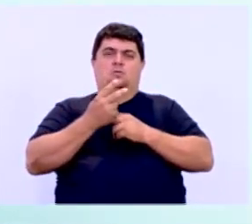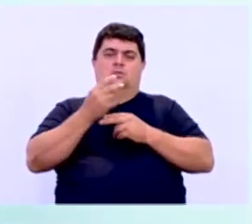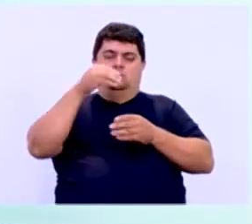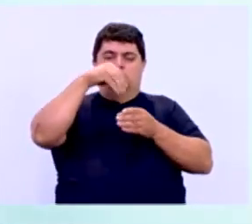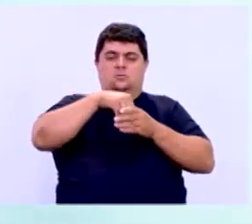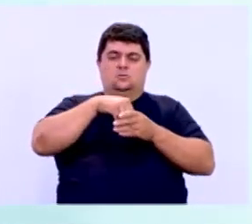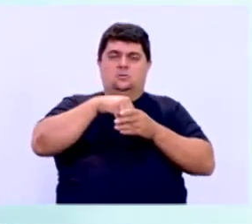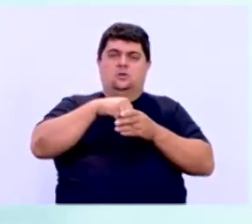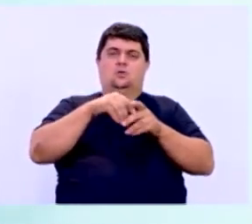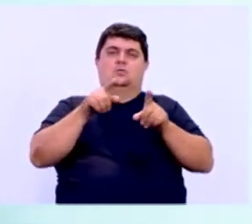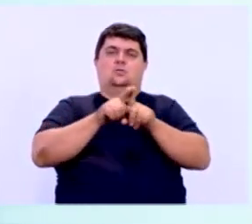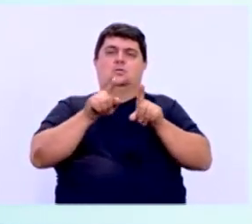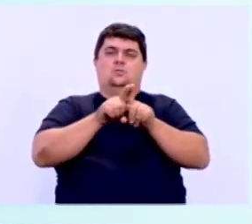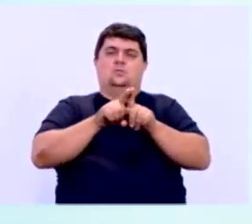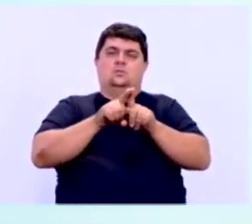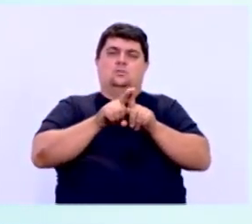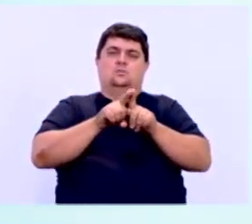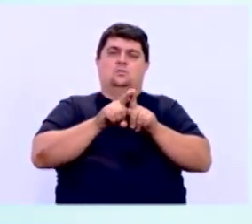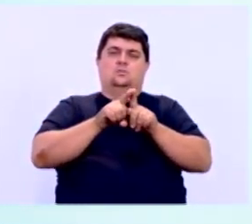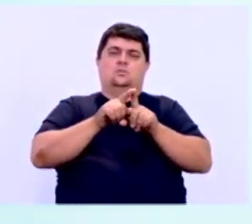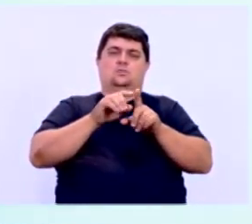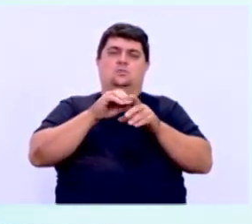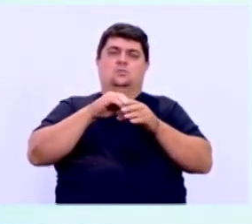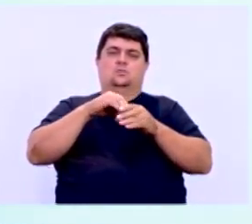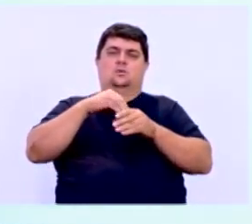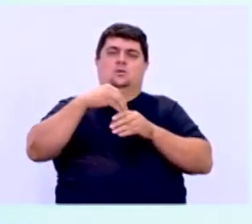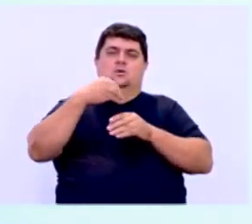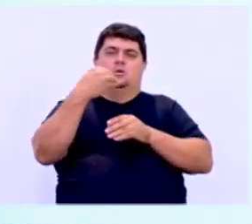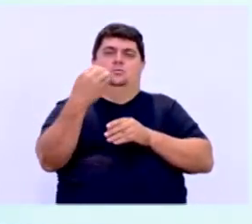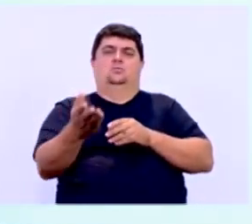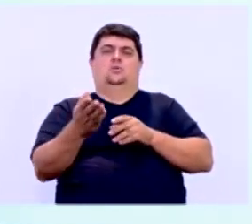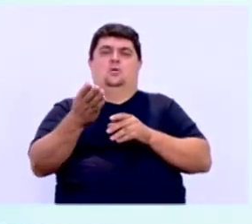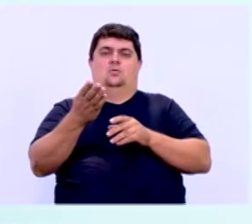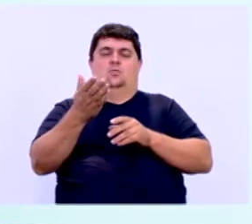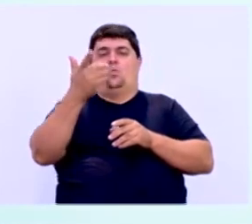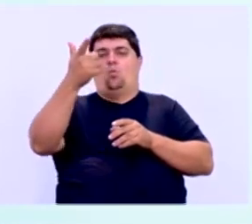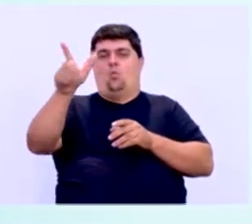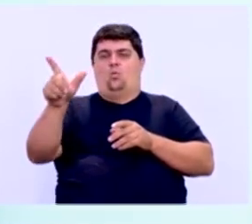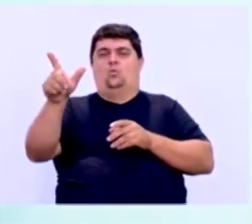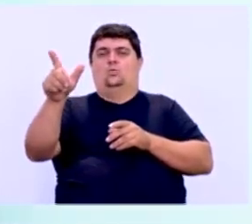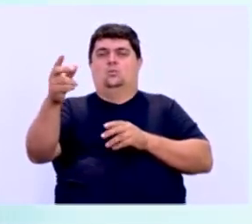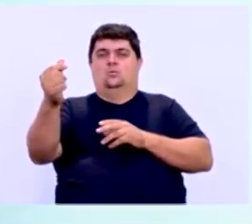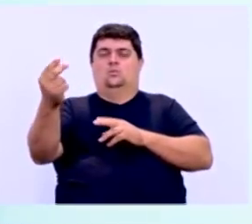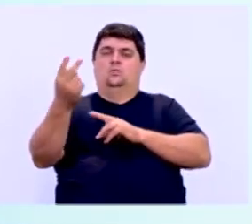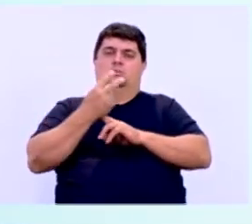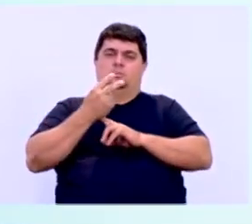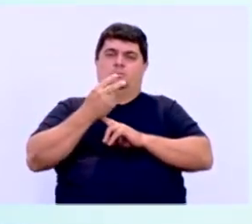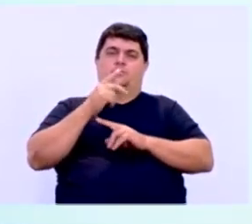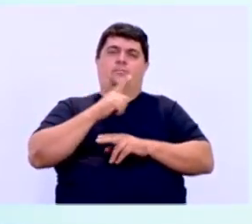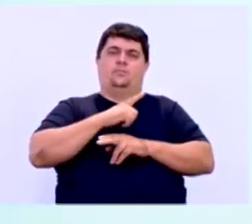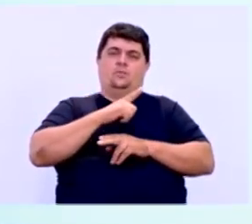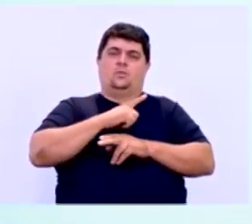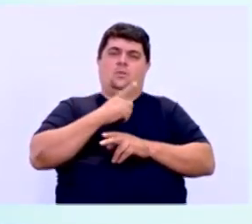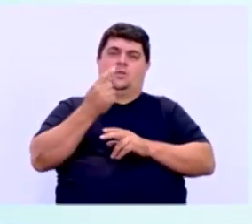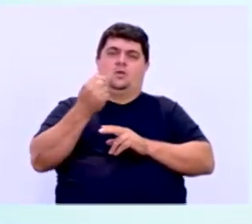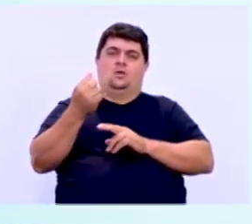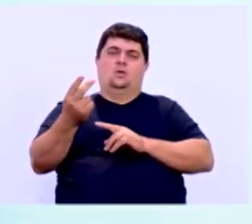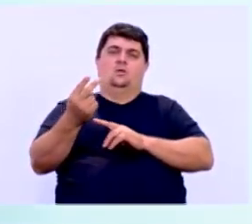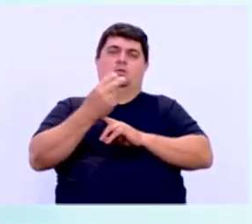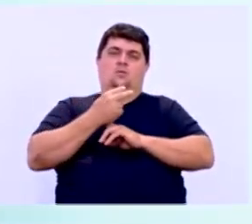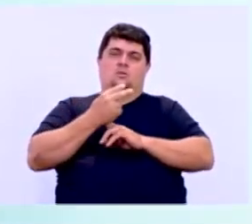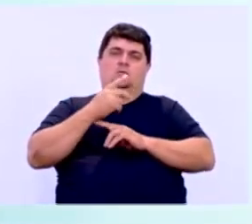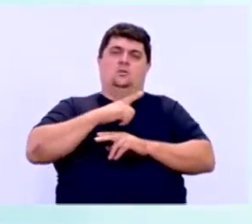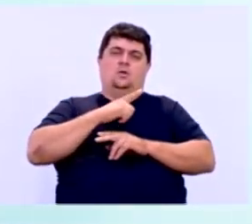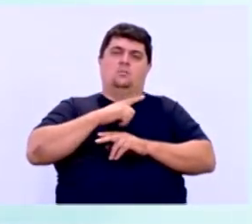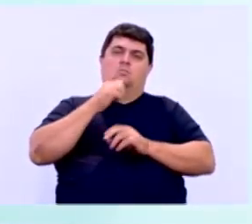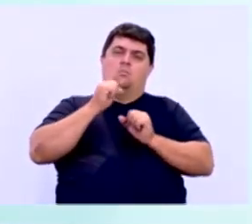dentro da empresa, e ele pode ser também obtido externo, fora da empresa. Ainda, pessoal, esse financiamento ele pode ter uma